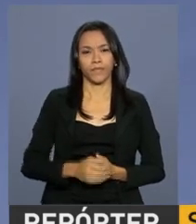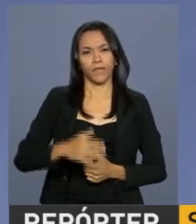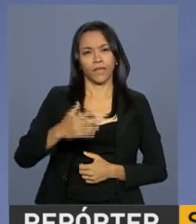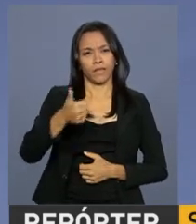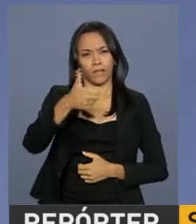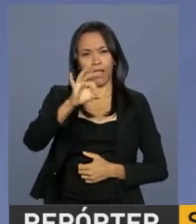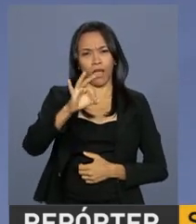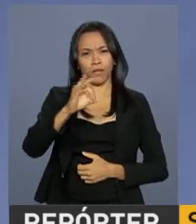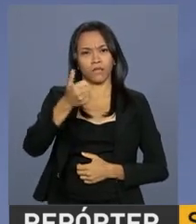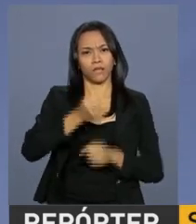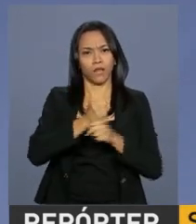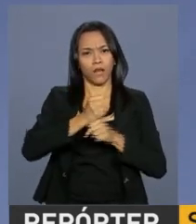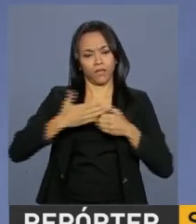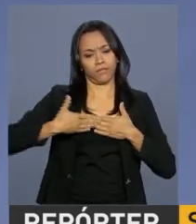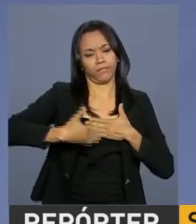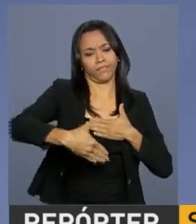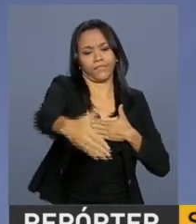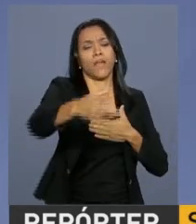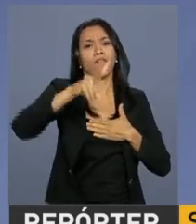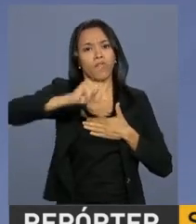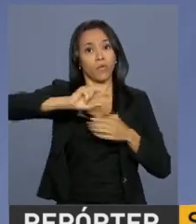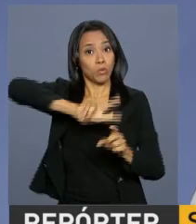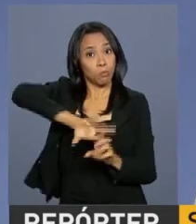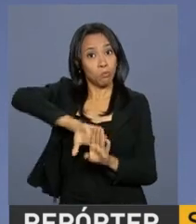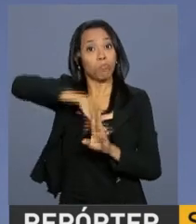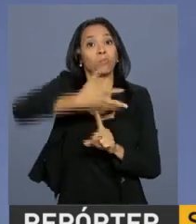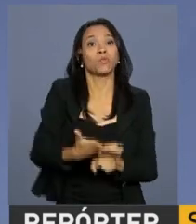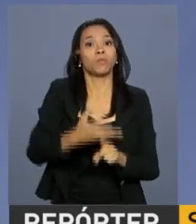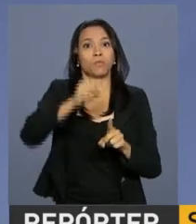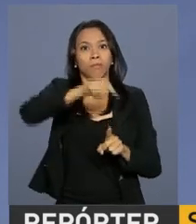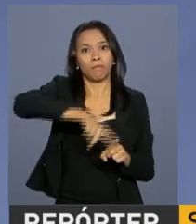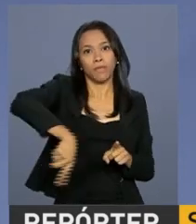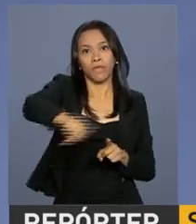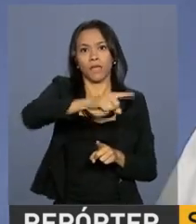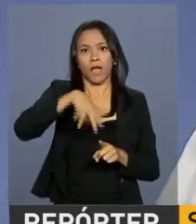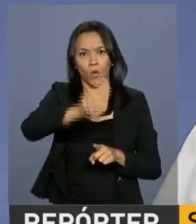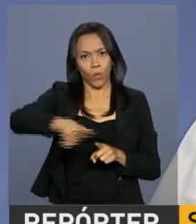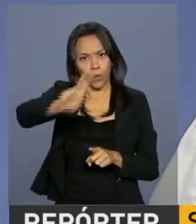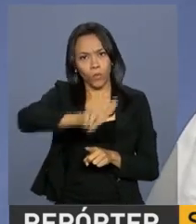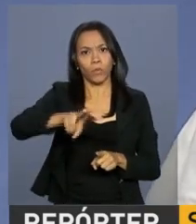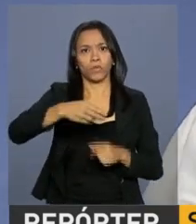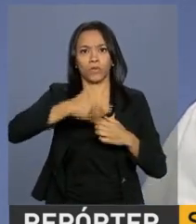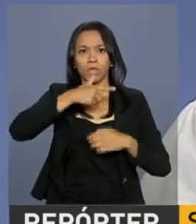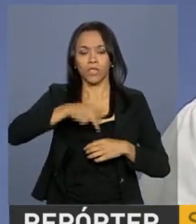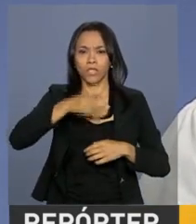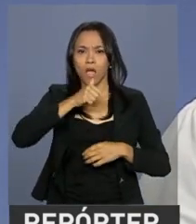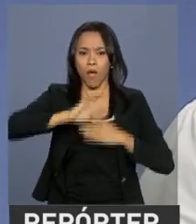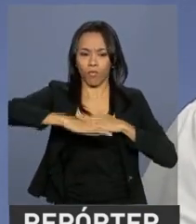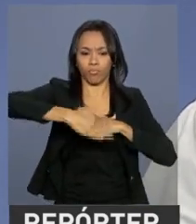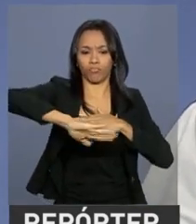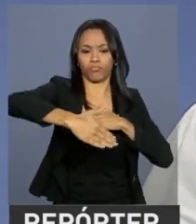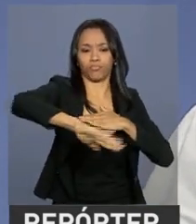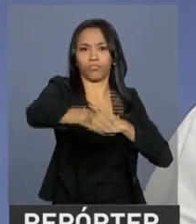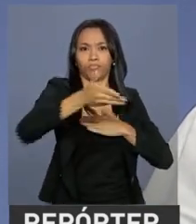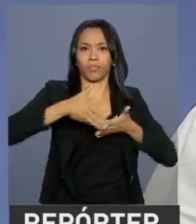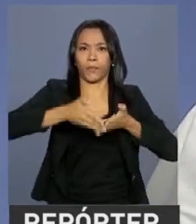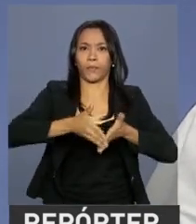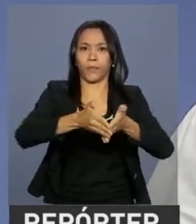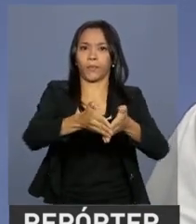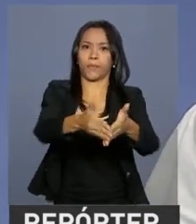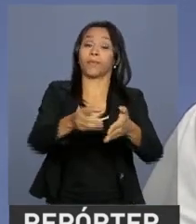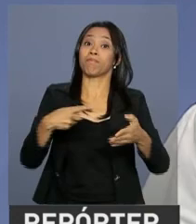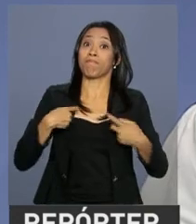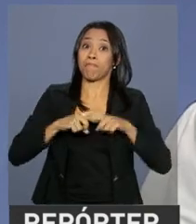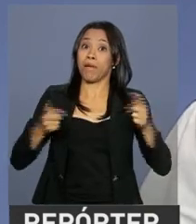dez anos vamos multiplicar o transporte de mercadorias em 300% isso está próximo e requer muitas